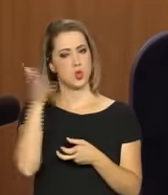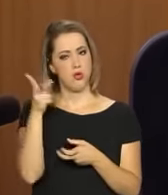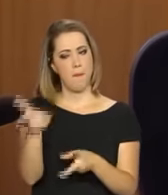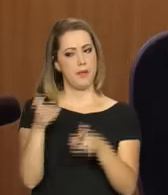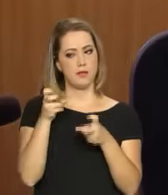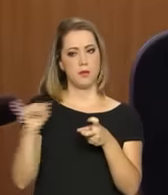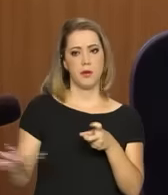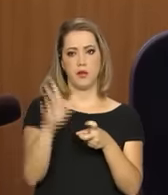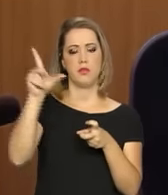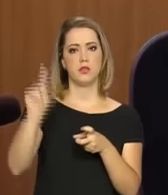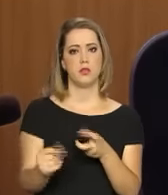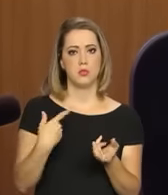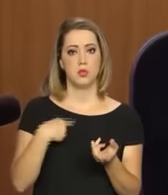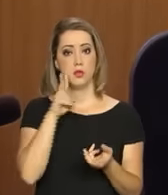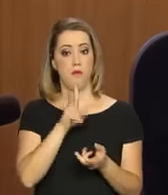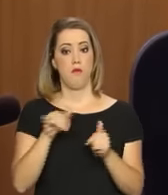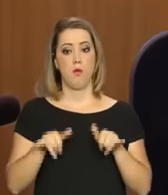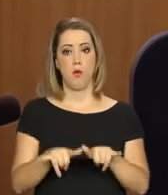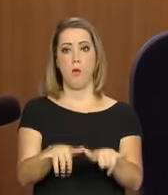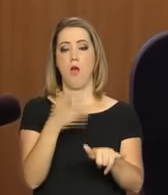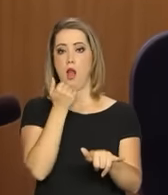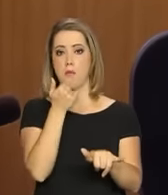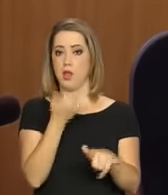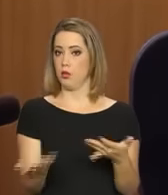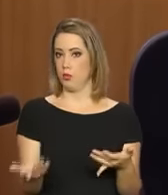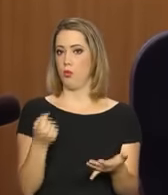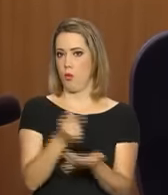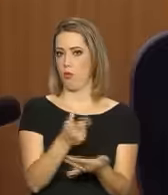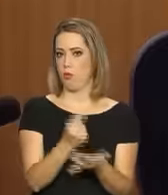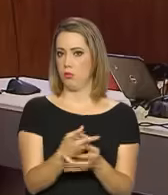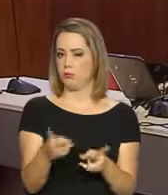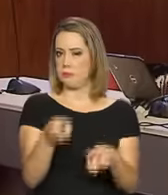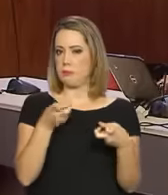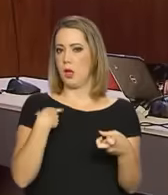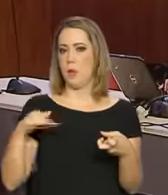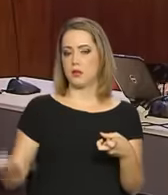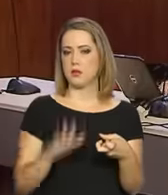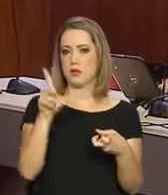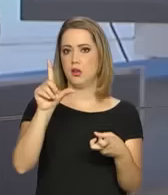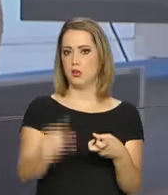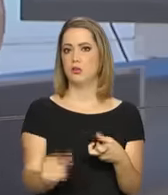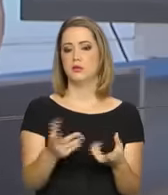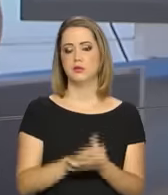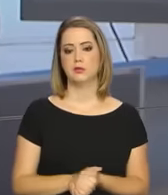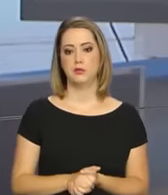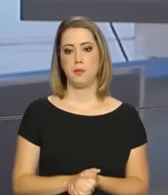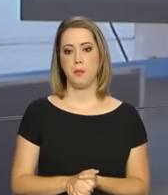talvez na reversão dos preços de alimentos que é um componente mais perceptível no dia a dia das